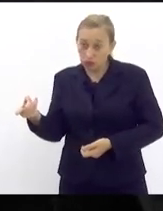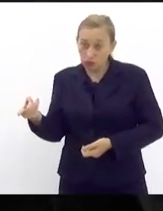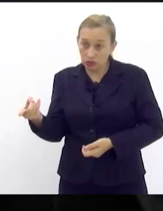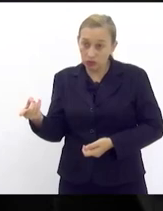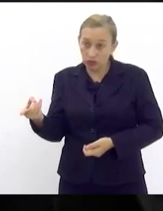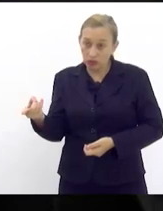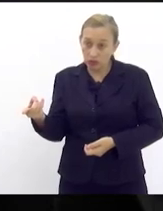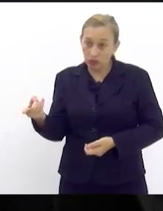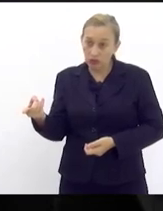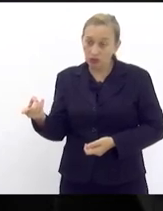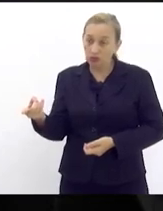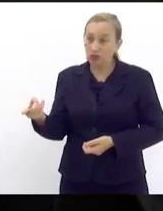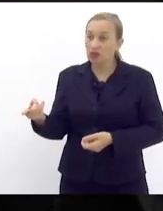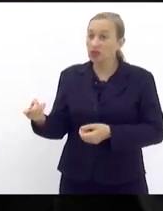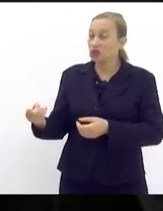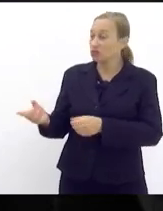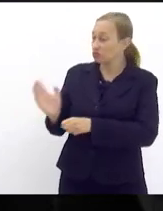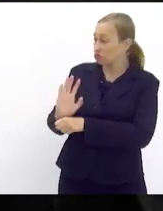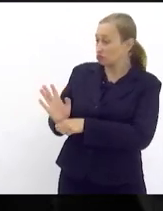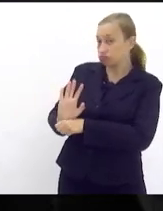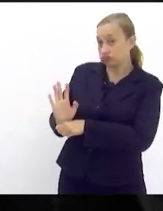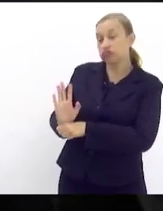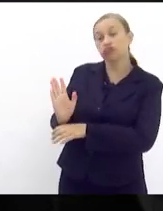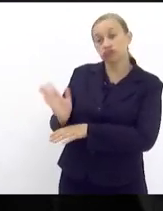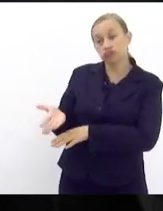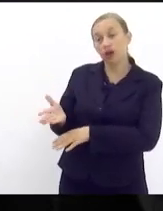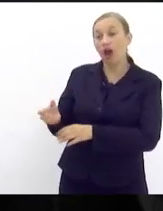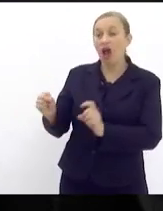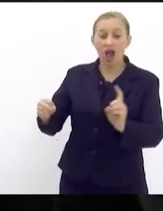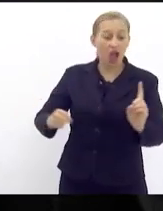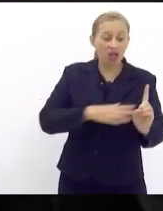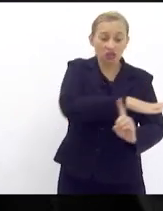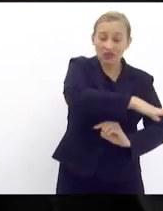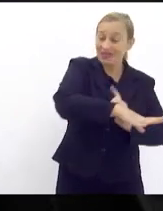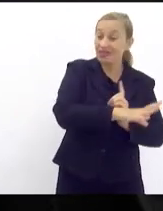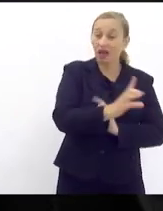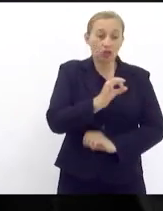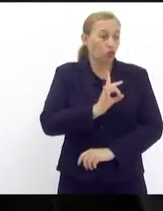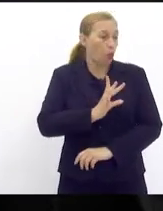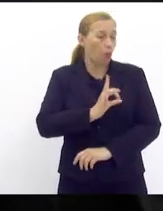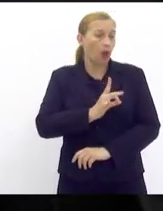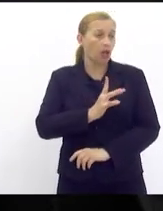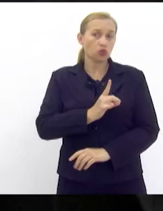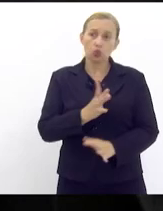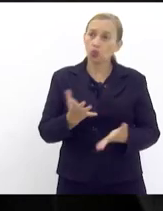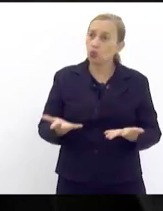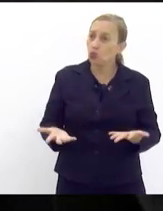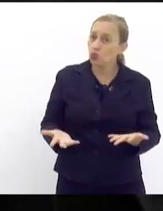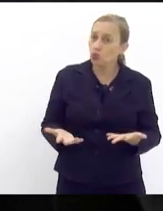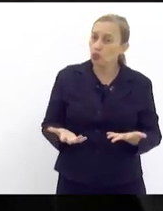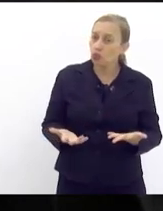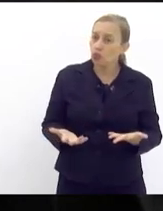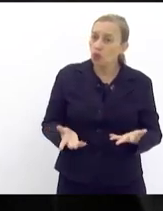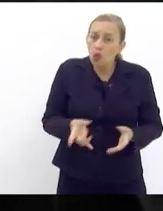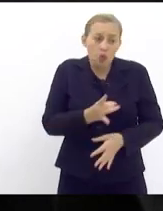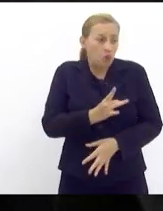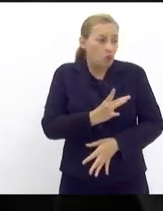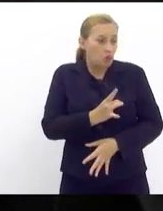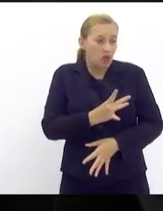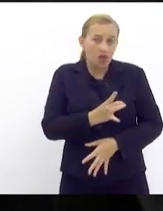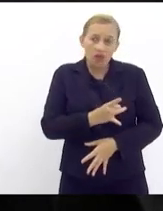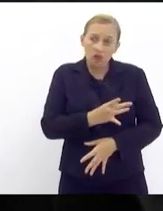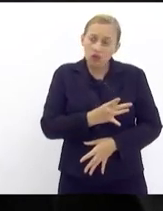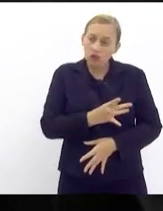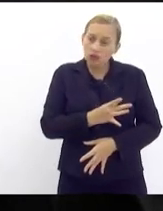cineastas já fizeram que a sociedade do Medo o medo